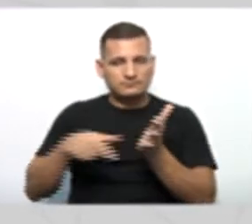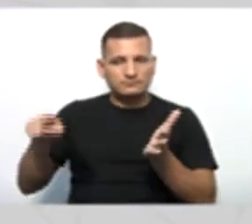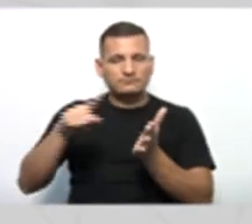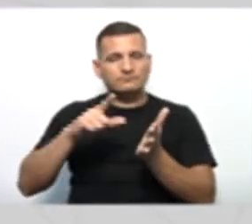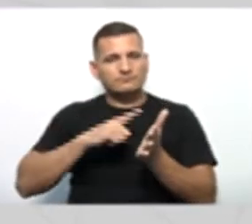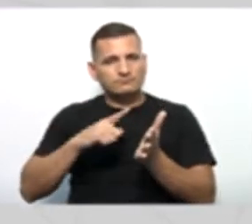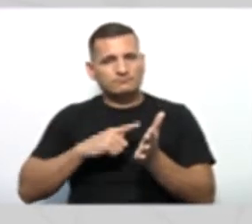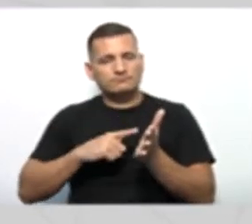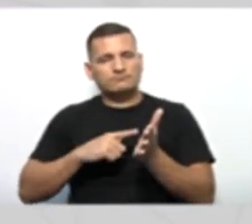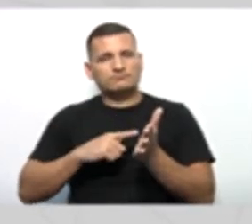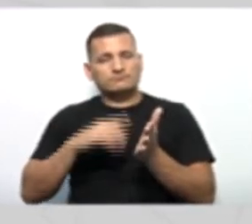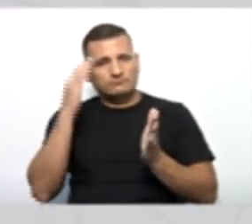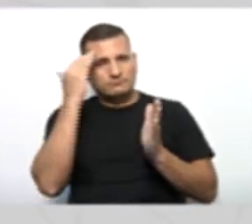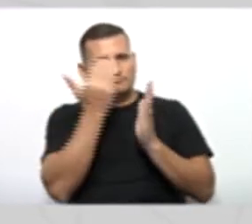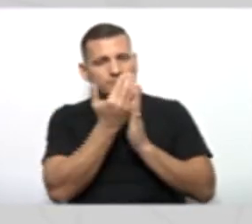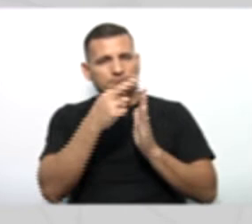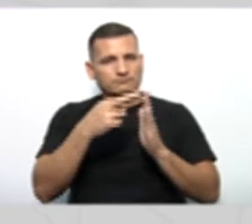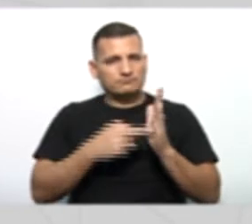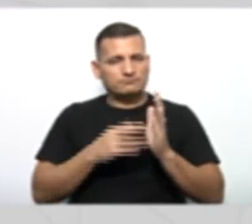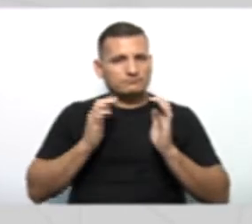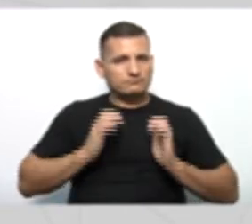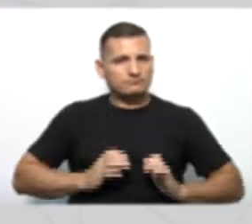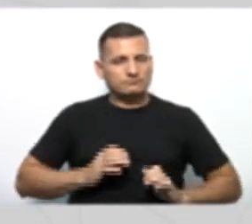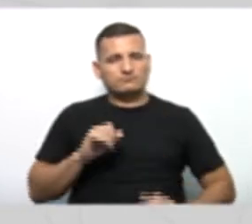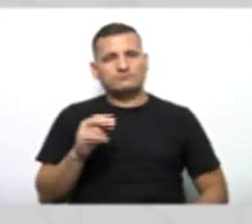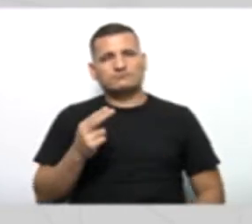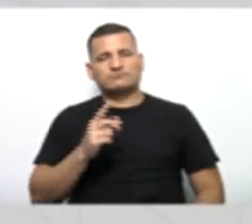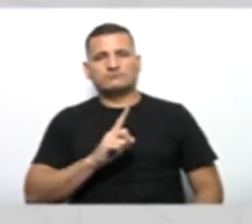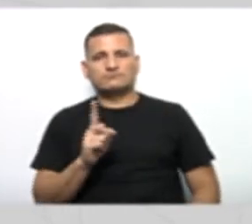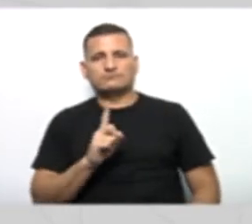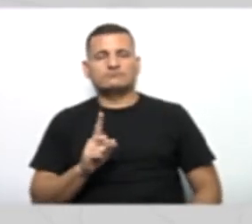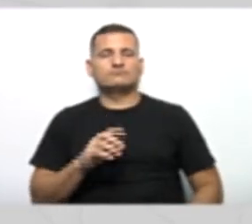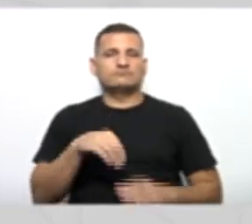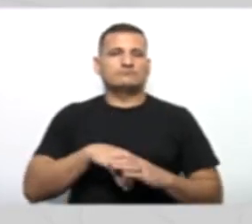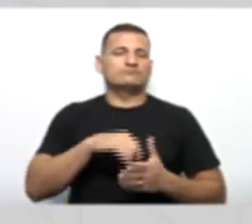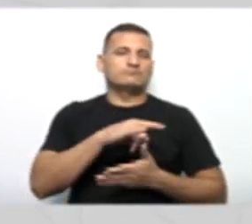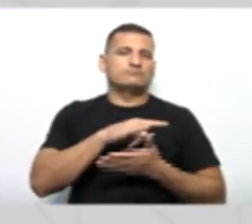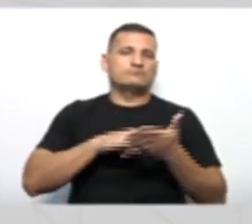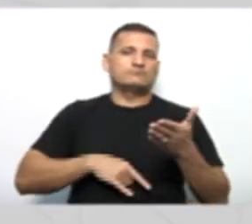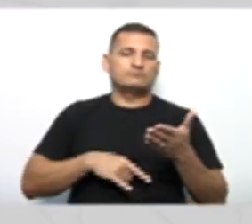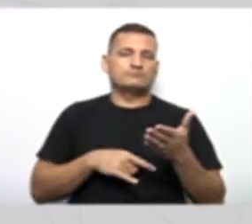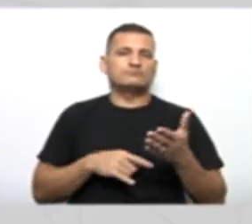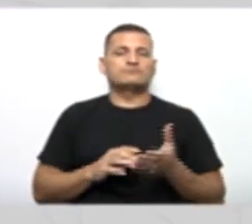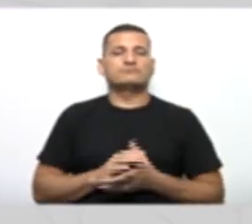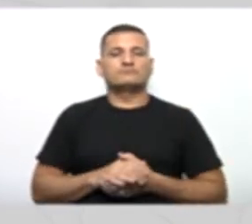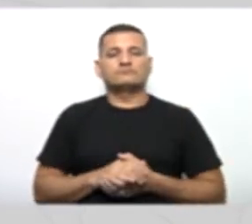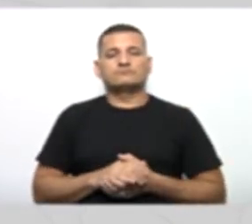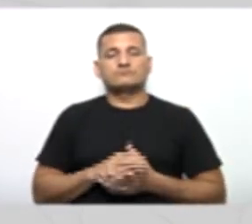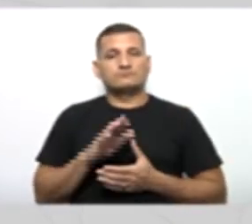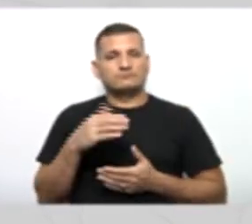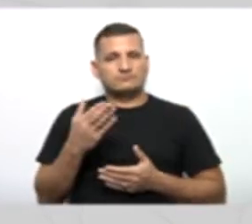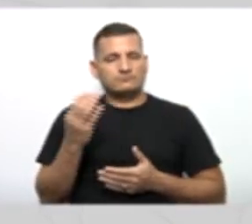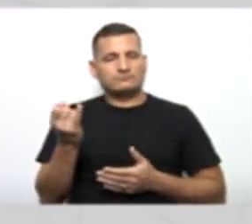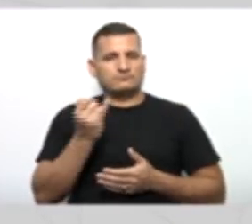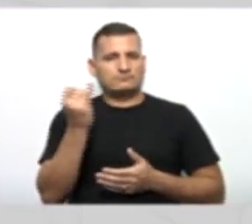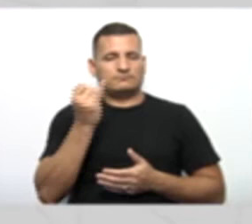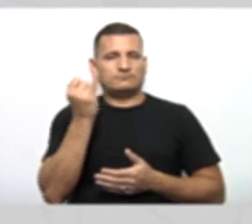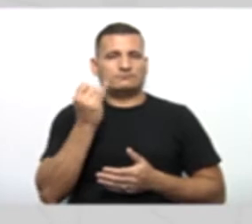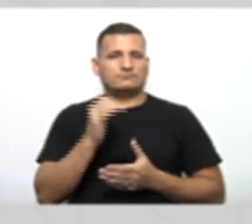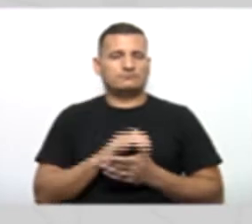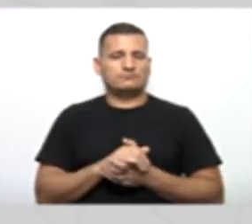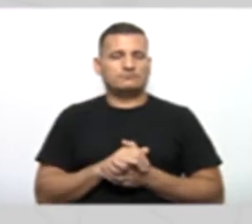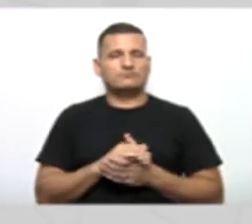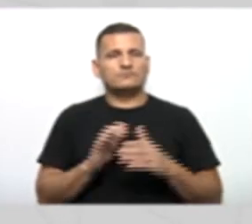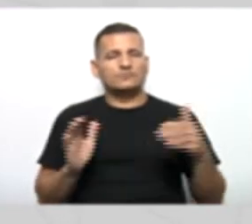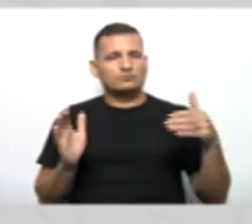adotando aquela conduta que foi construída dentro do documento dentro do código de ética então é fundamental como o